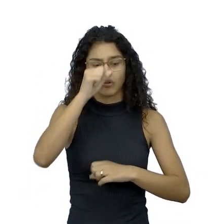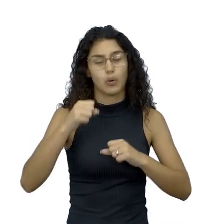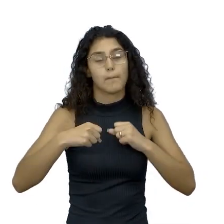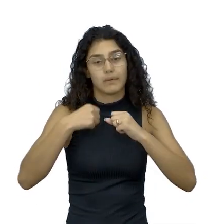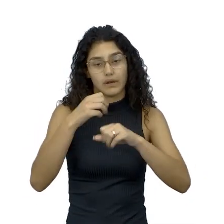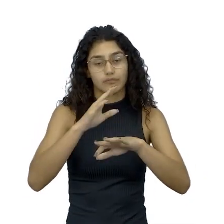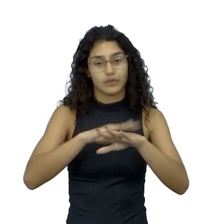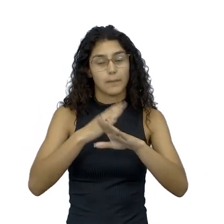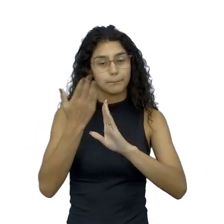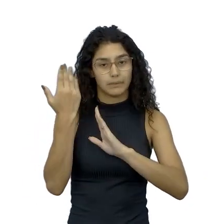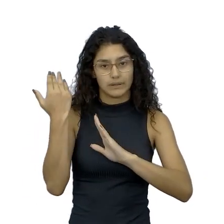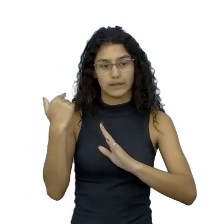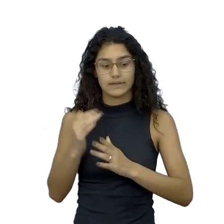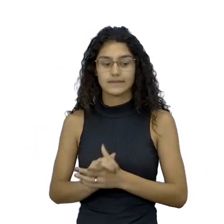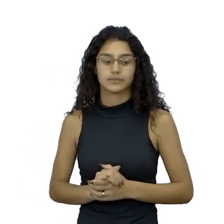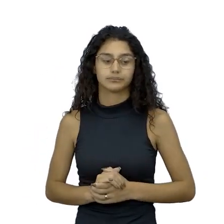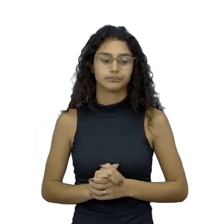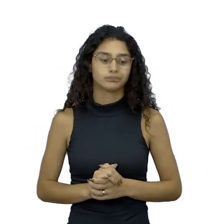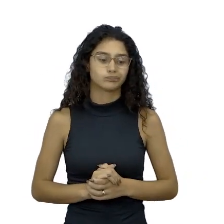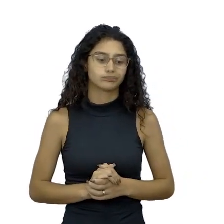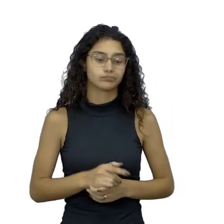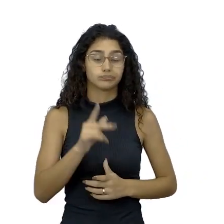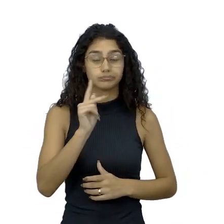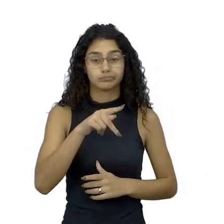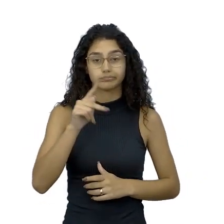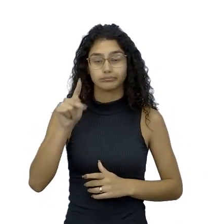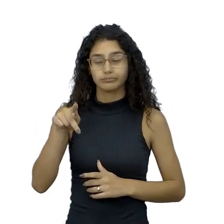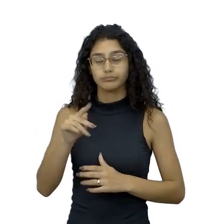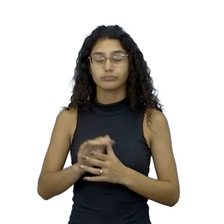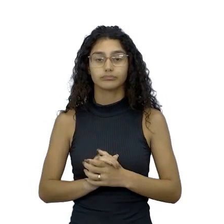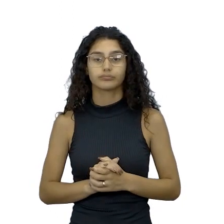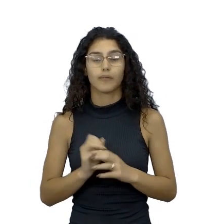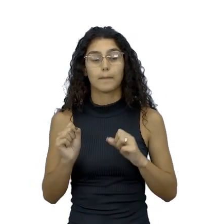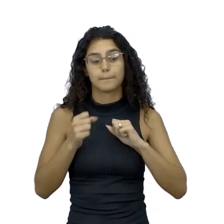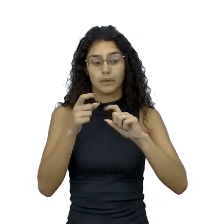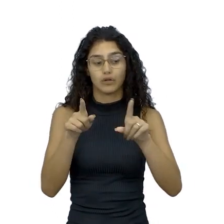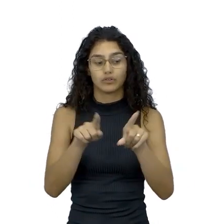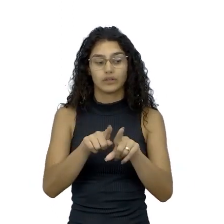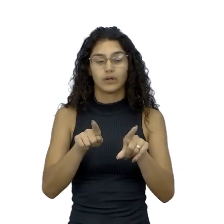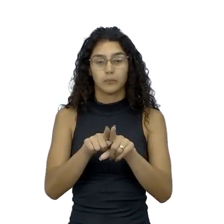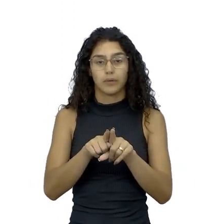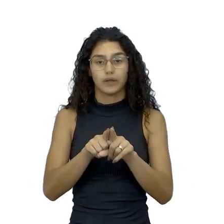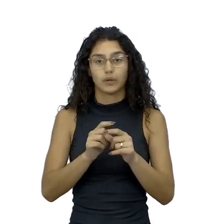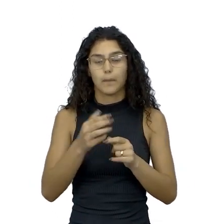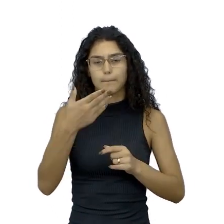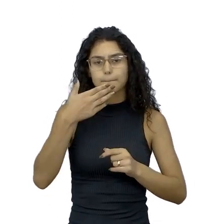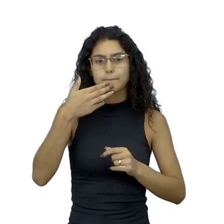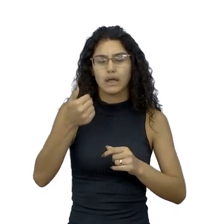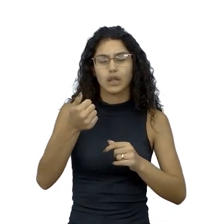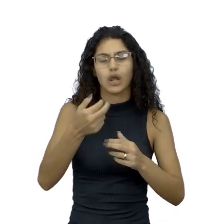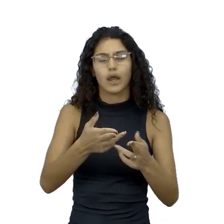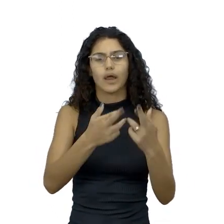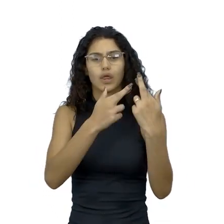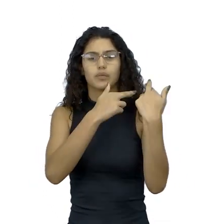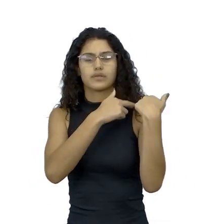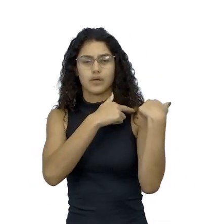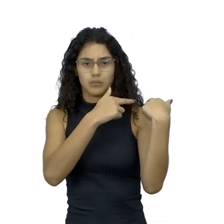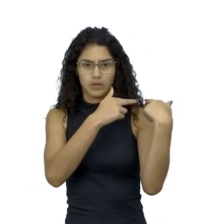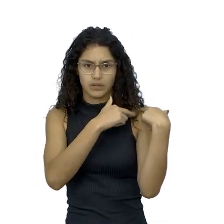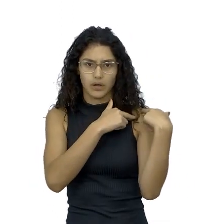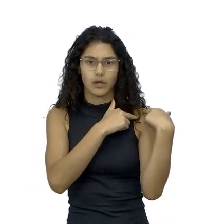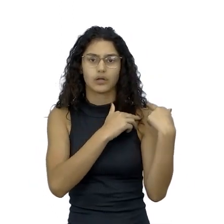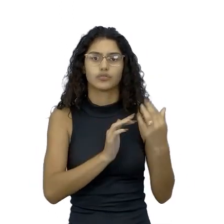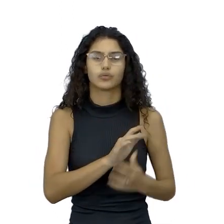ficaram às vezes para trás. Tá bom? O professor, né, a professora também poderá dar uma maior responsabilidade